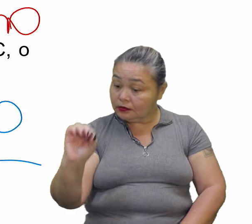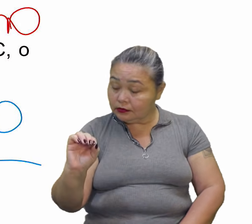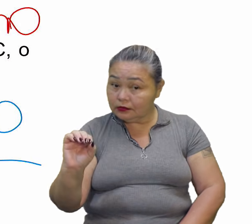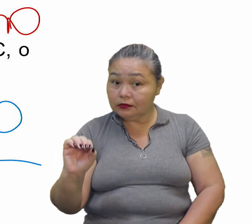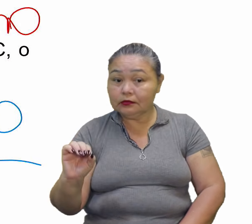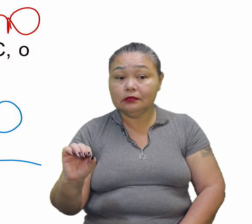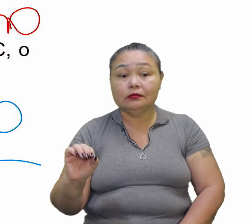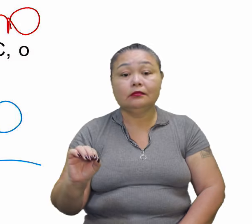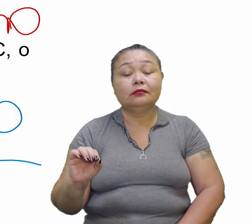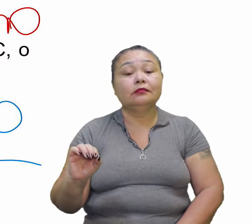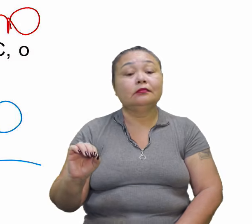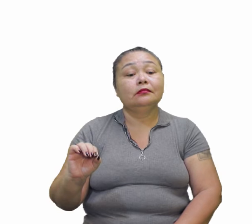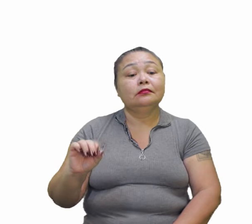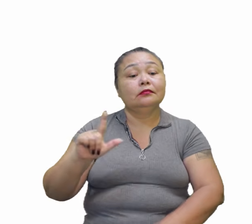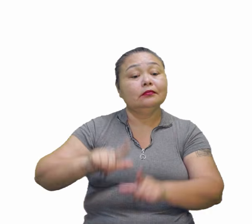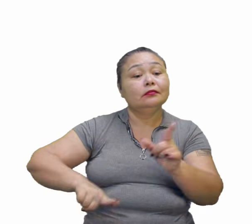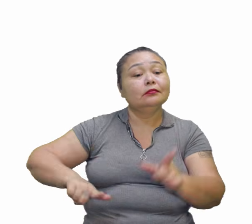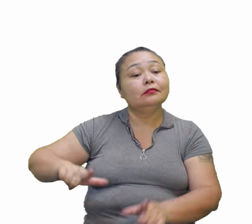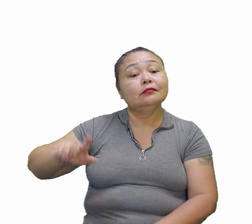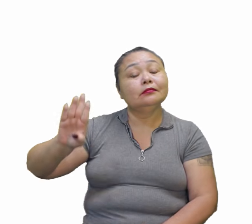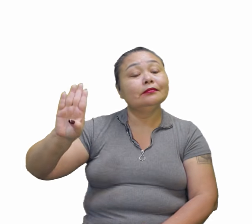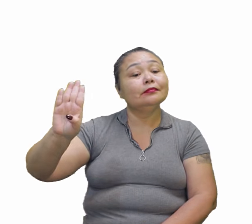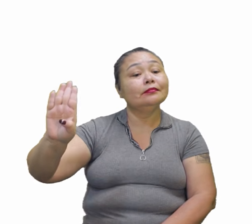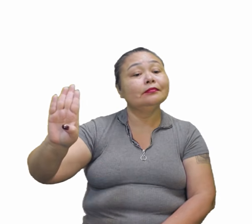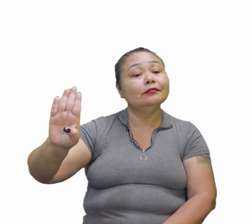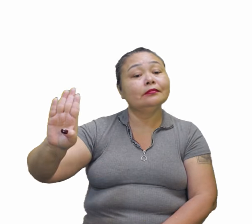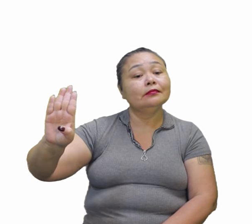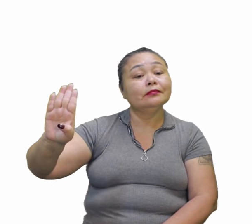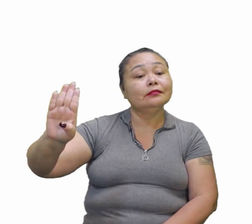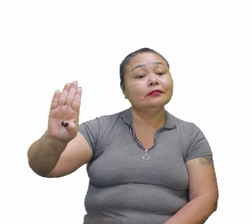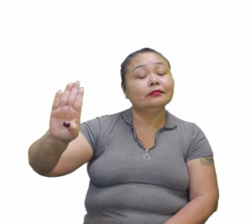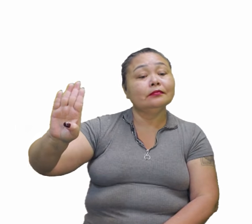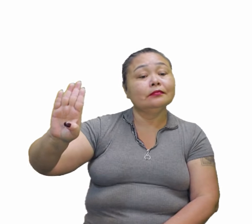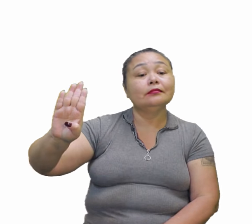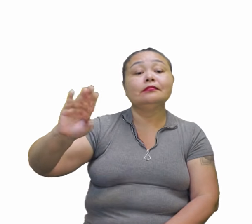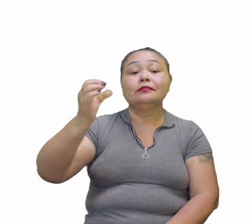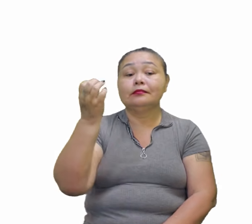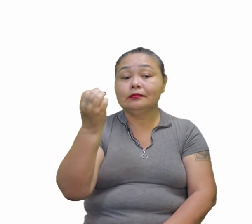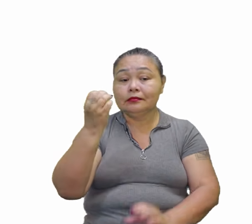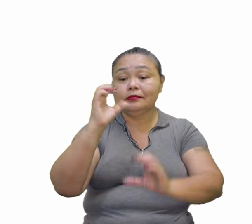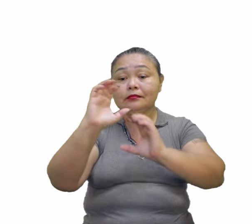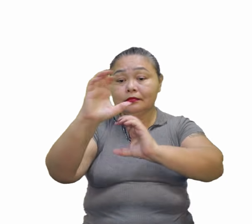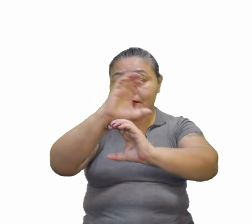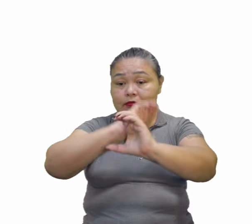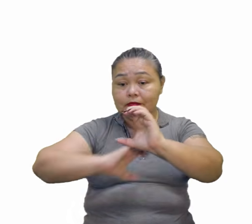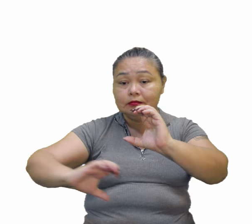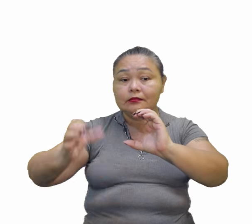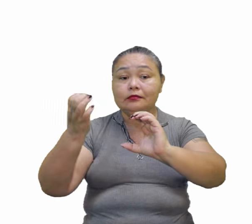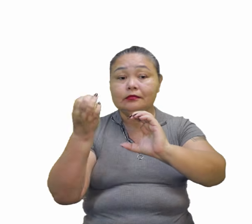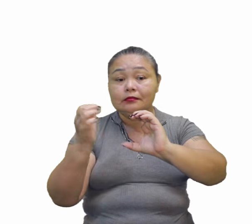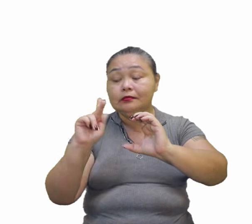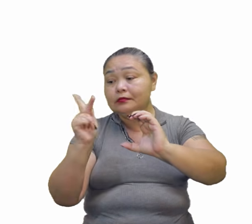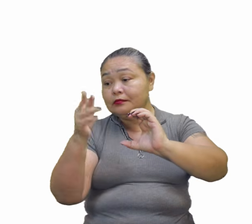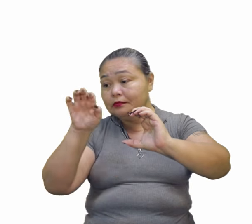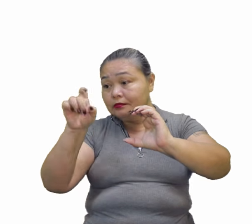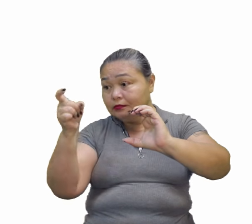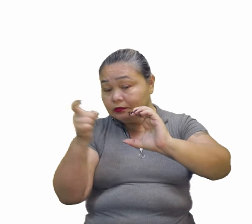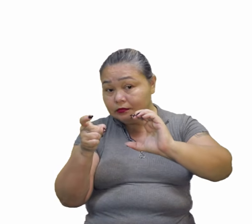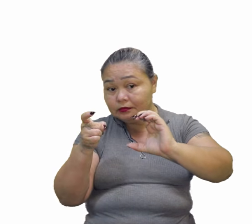hexano. Esse daqui, ó, letra B. Ó, 6 átomos de carbono, o prefixo